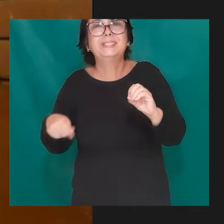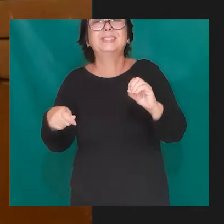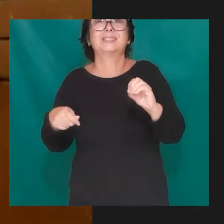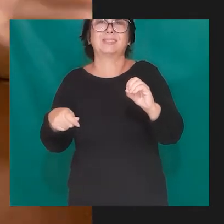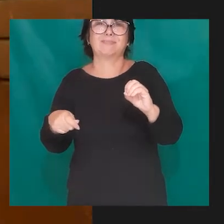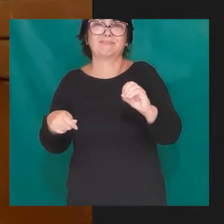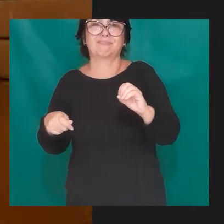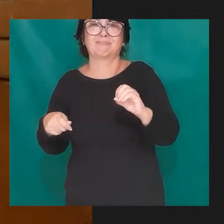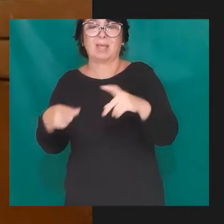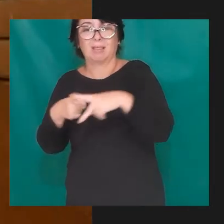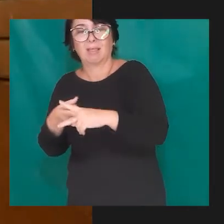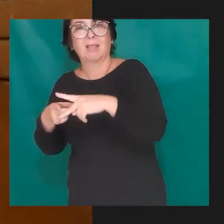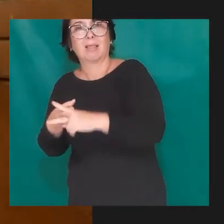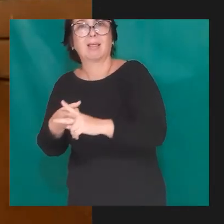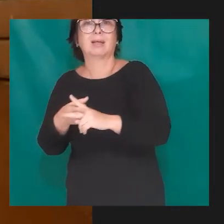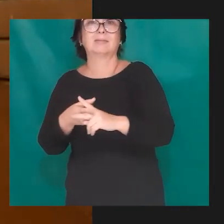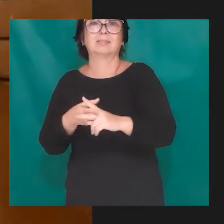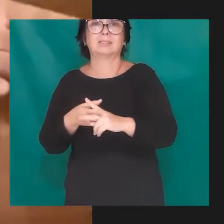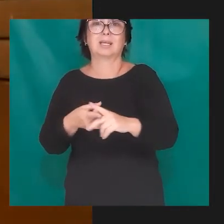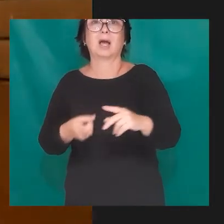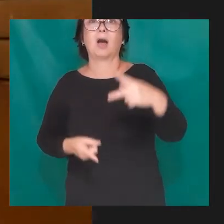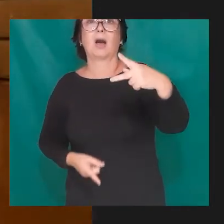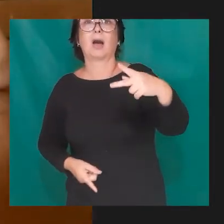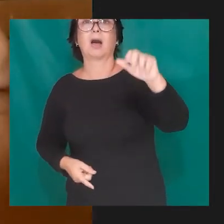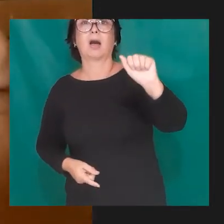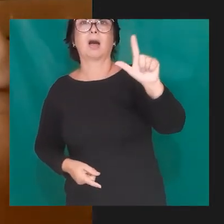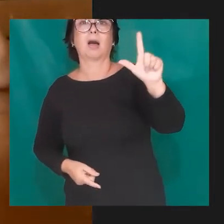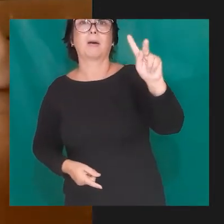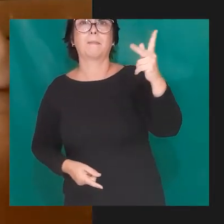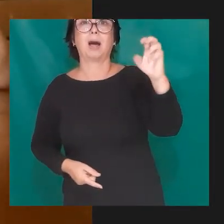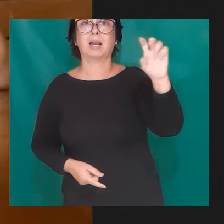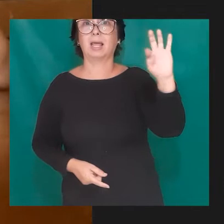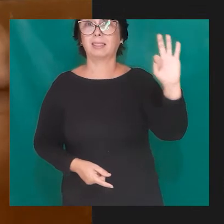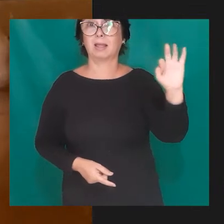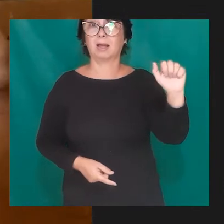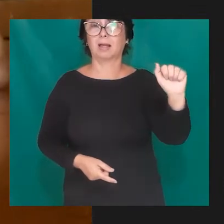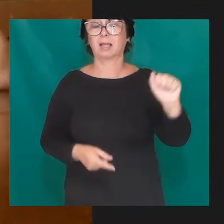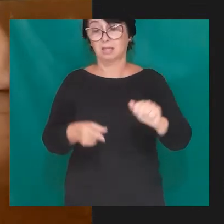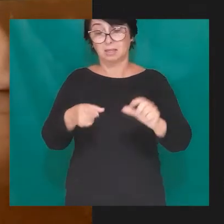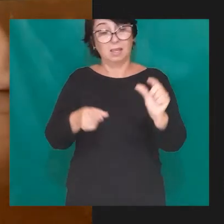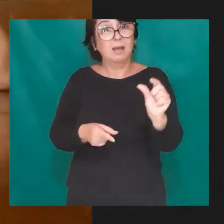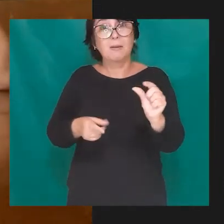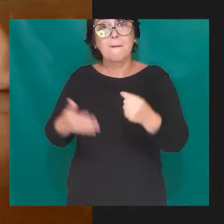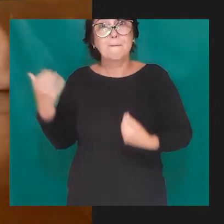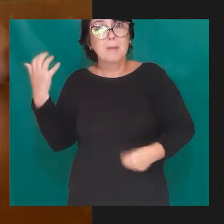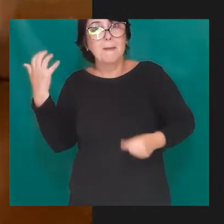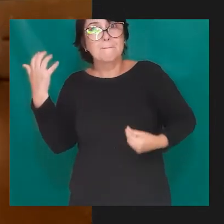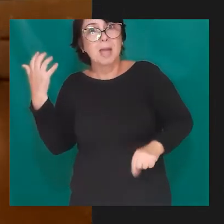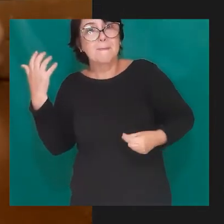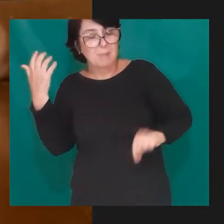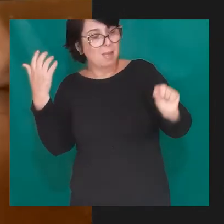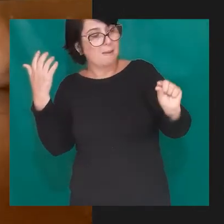afinação e coisa de palheta, essa reposição de palhetas, que é uma coisa um pouco mais simples, sim, mas no sentido de fabricação é um pouco mais